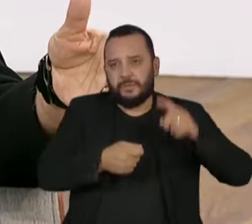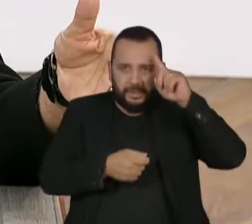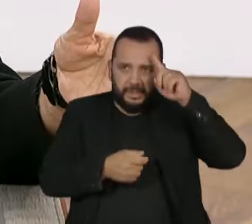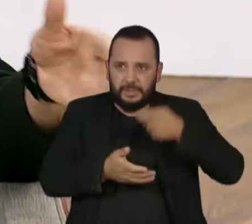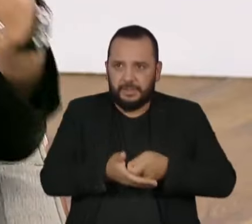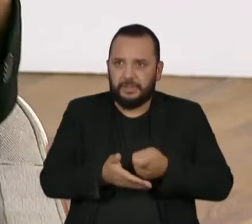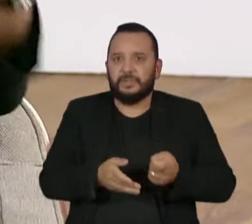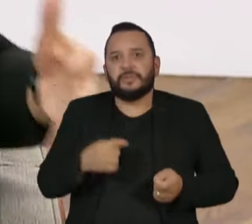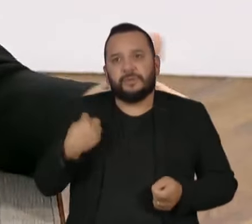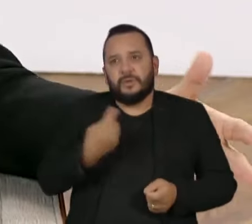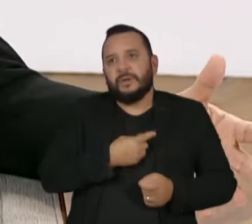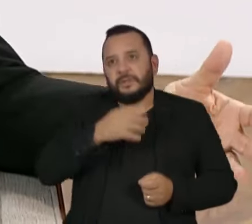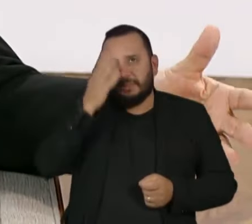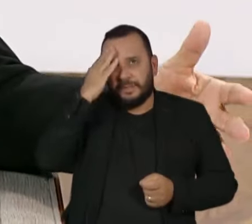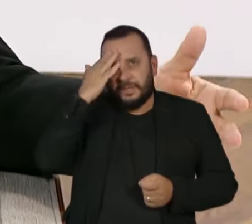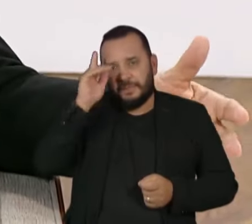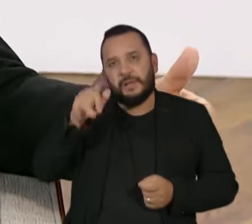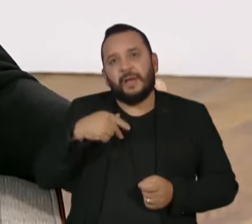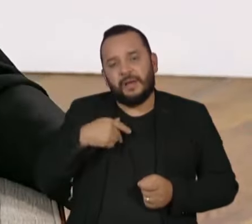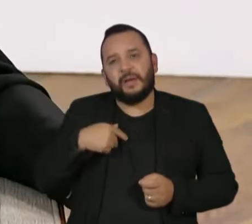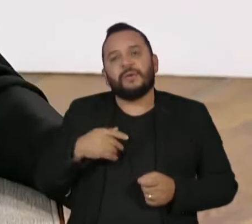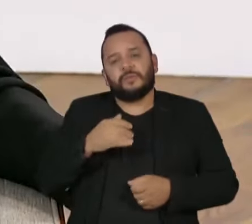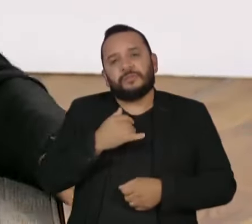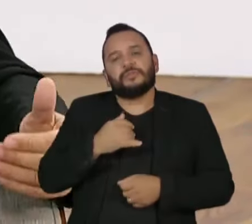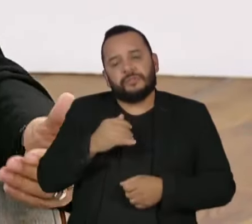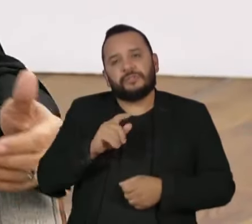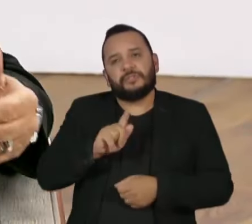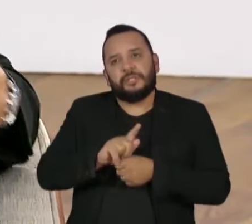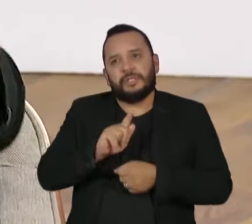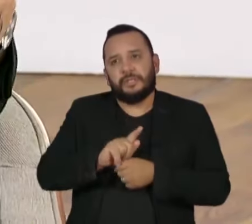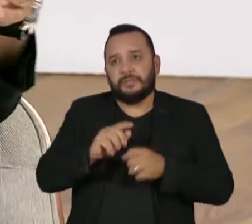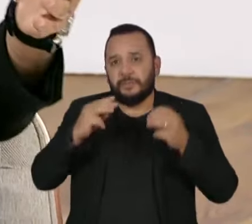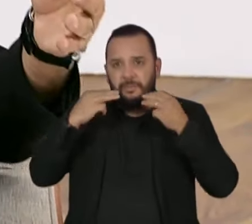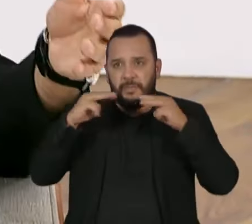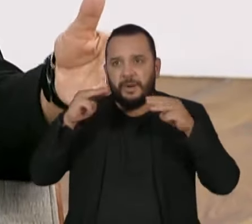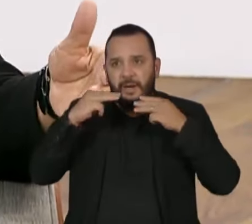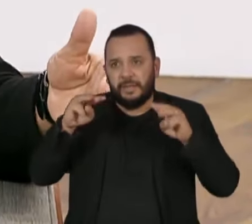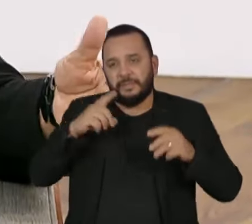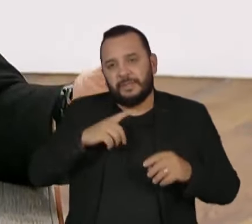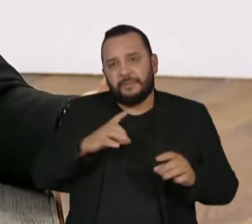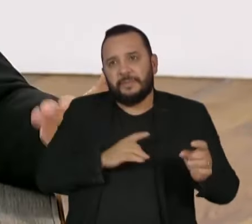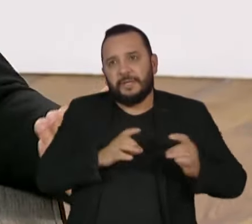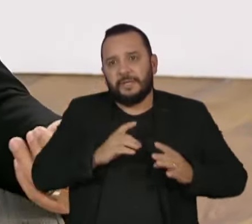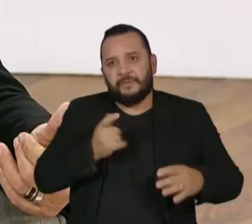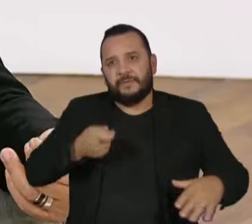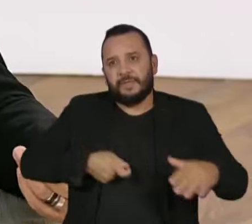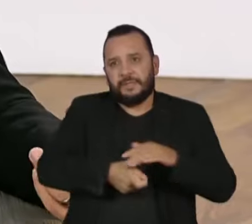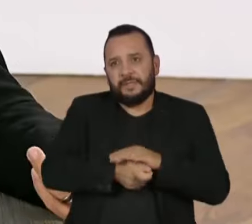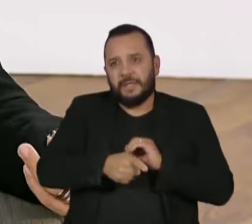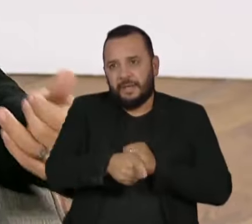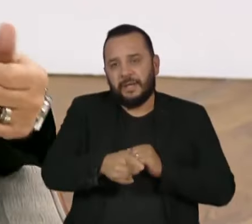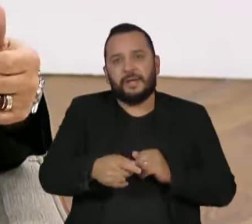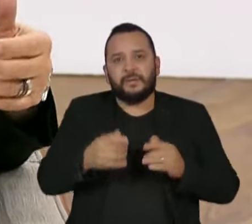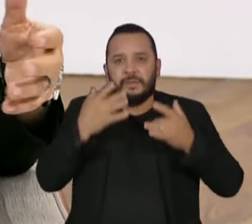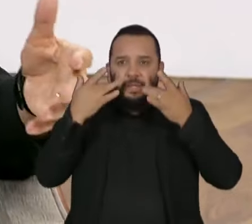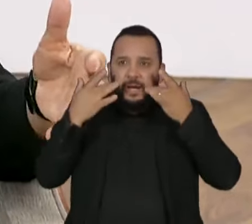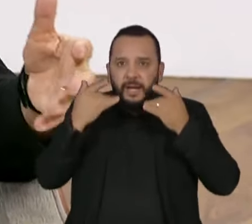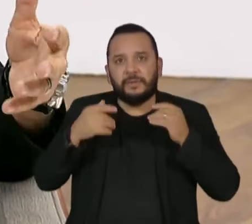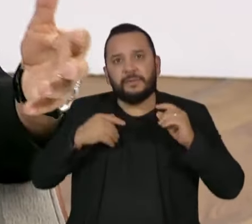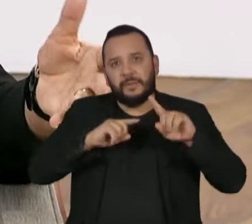a gente já sabe, é o gerente de marketing mesmo que tem medo de financiar uma peça que, de repente, o patrão dele não